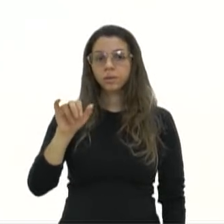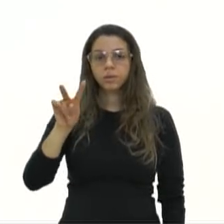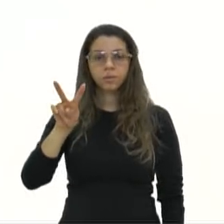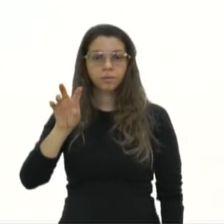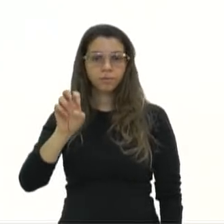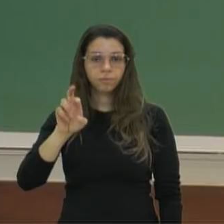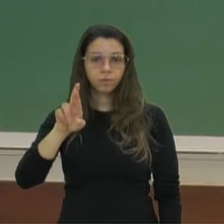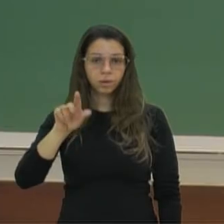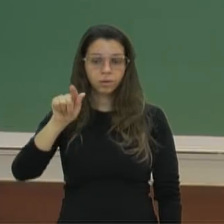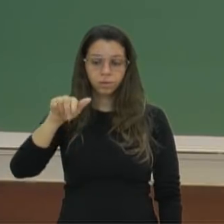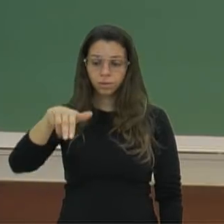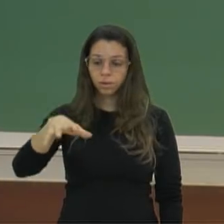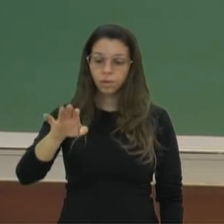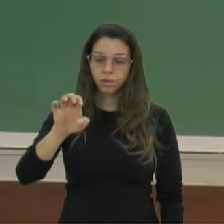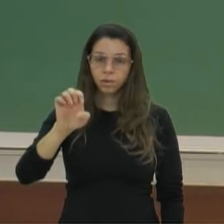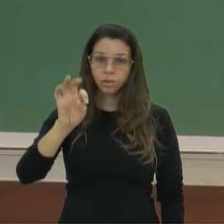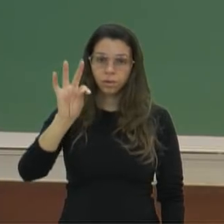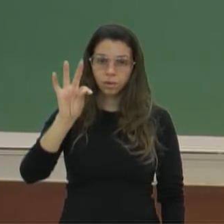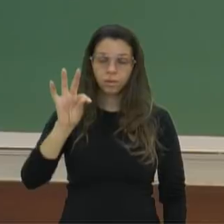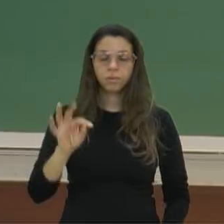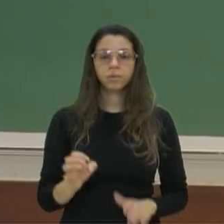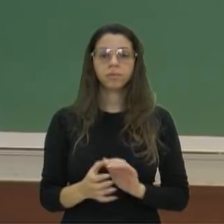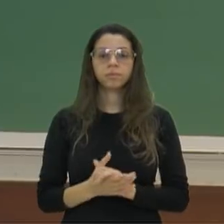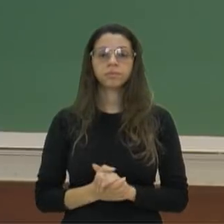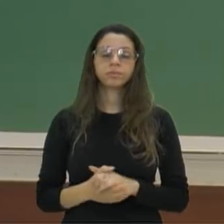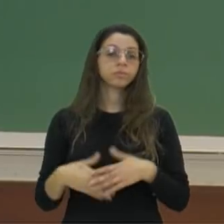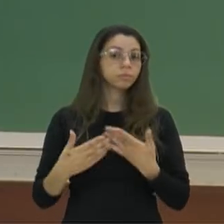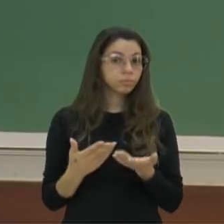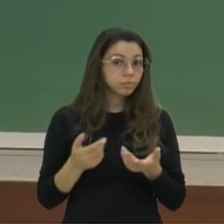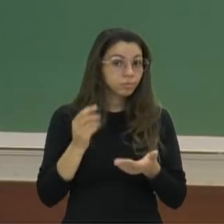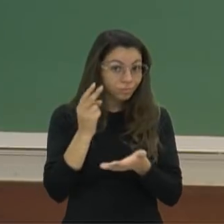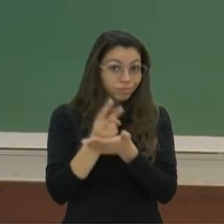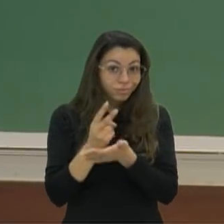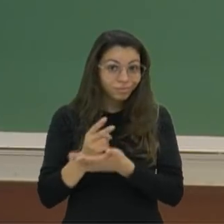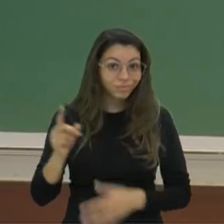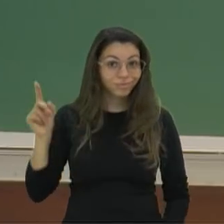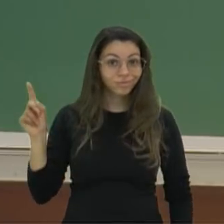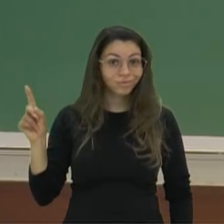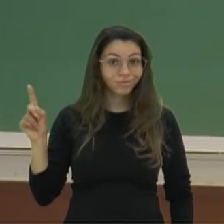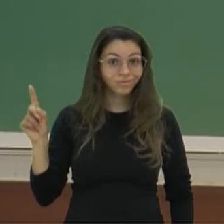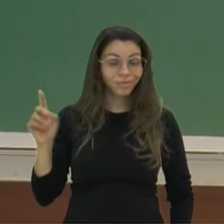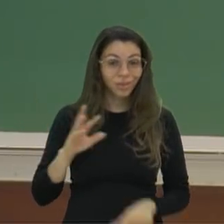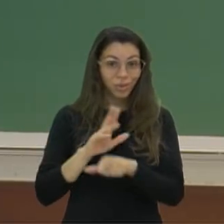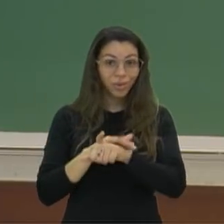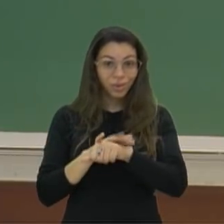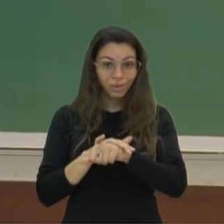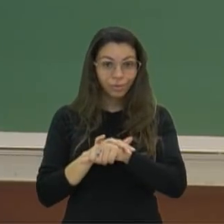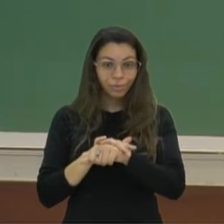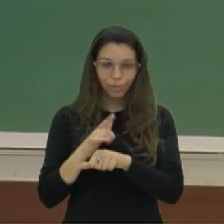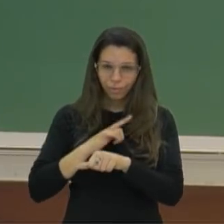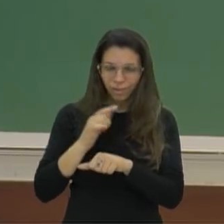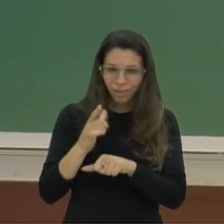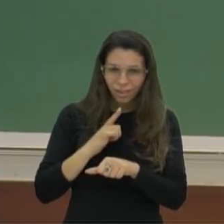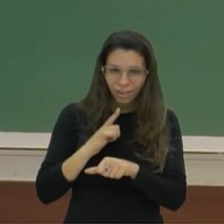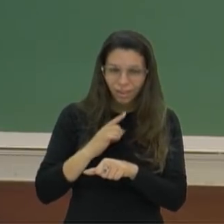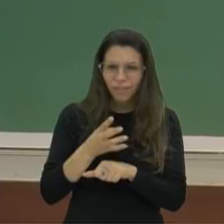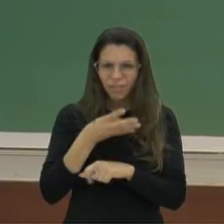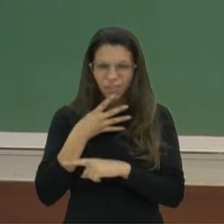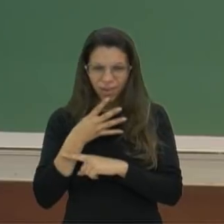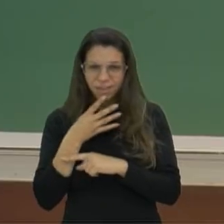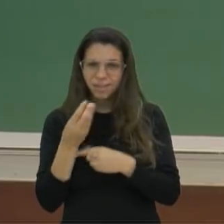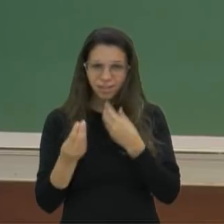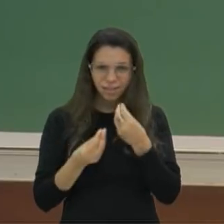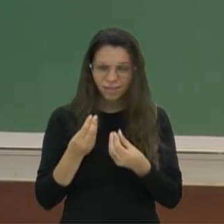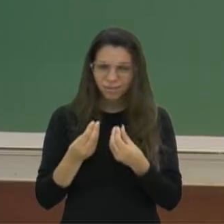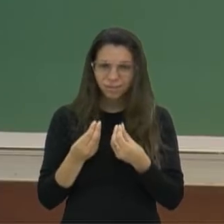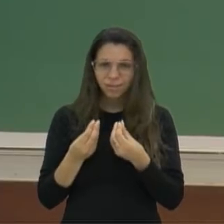divergente. Perfeito? Vamos adiante? Então, será que você conhecia esse distúrbio? Você tem miopia? Conhecia um pouco